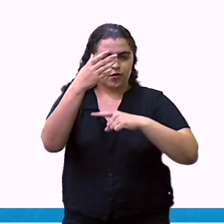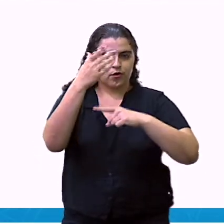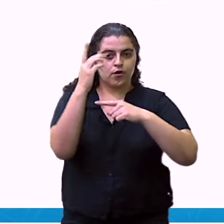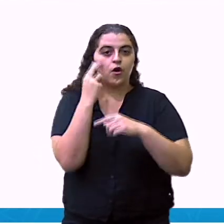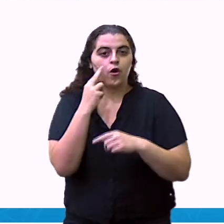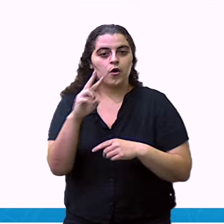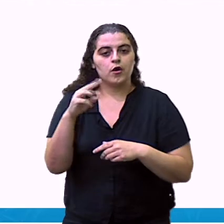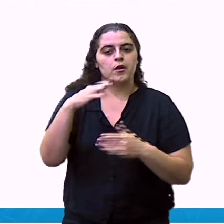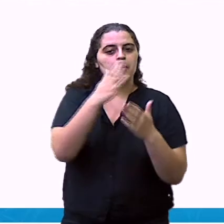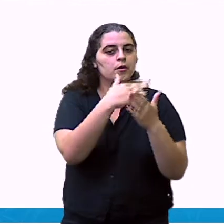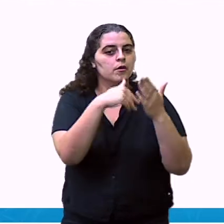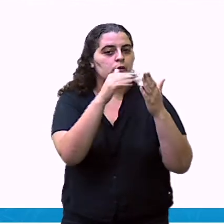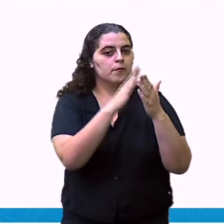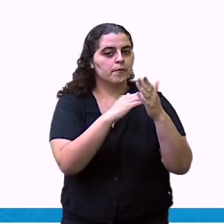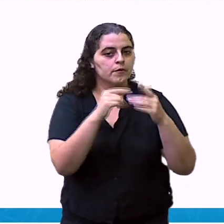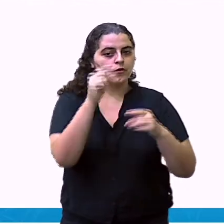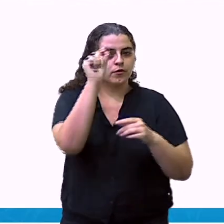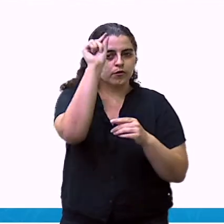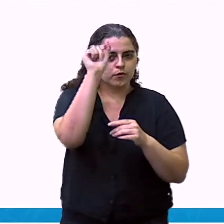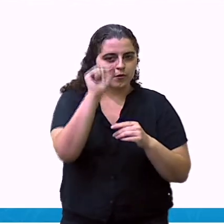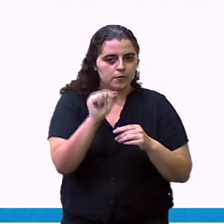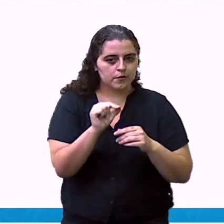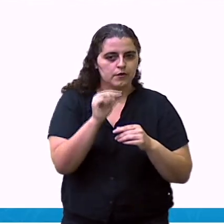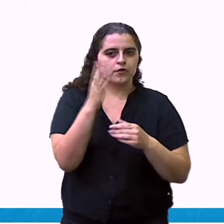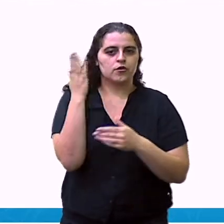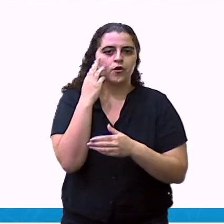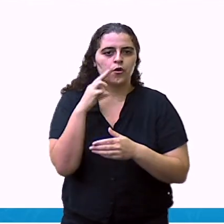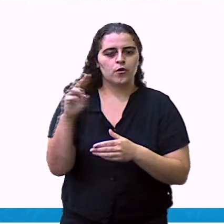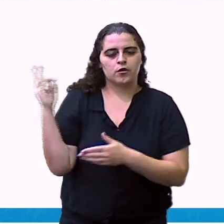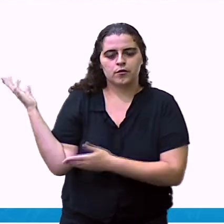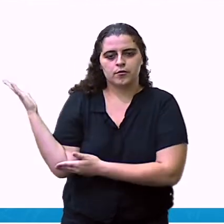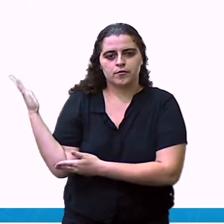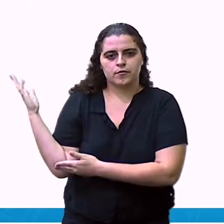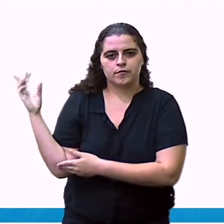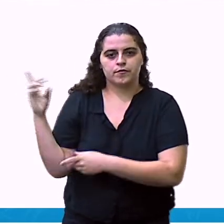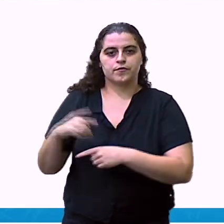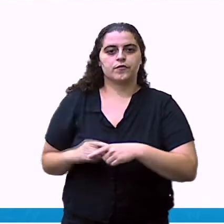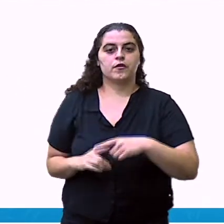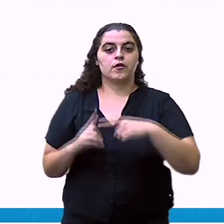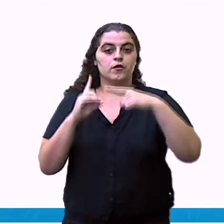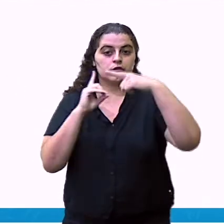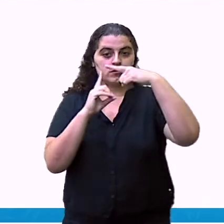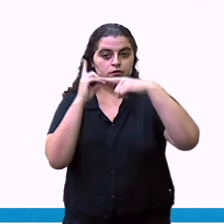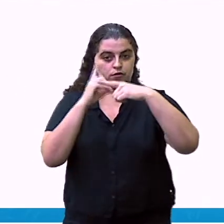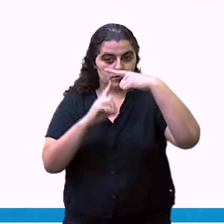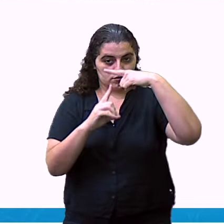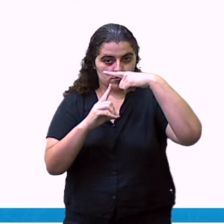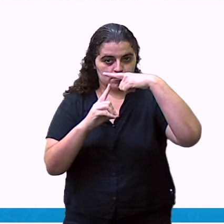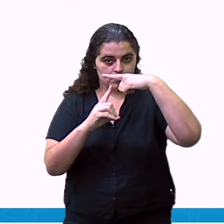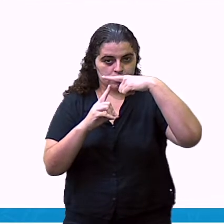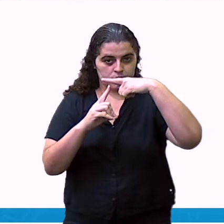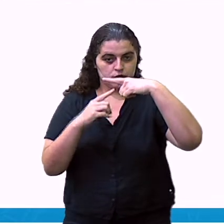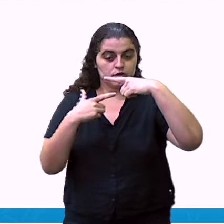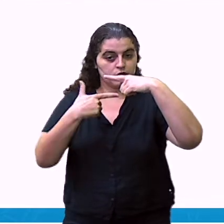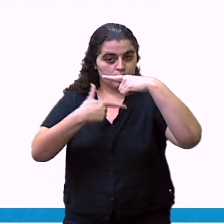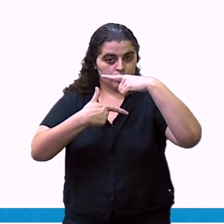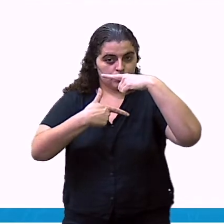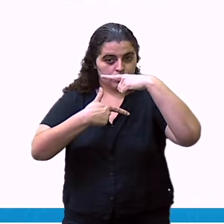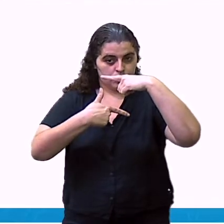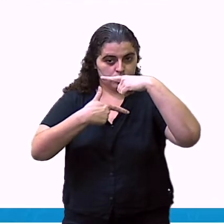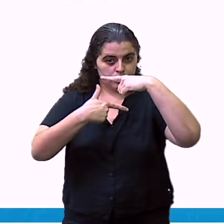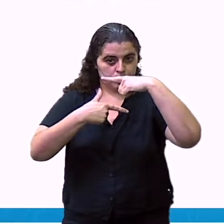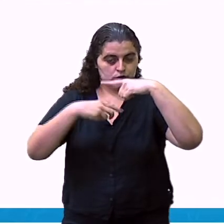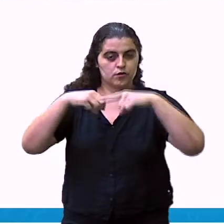dessa figura, nós temos então o denominador é a quantidade de partes que foi fracionada. E